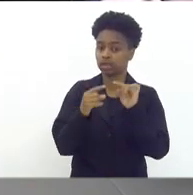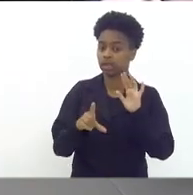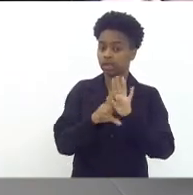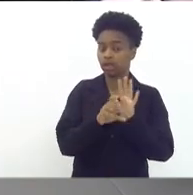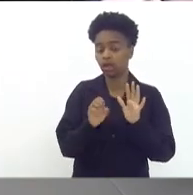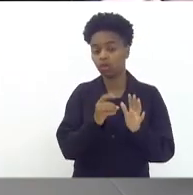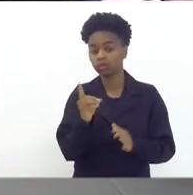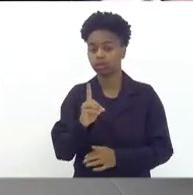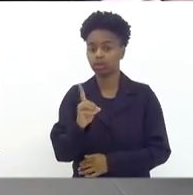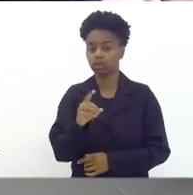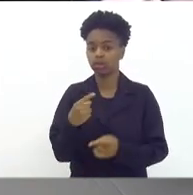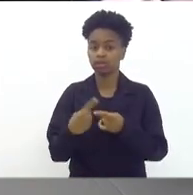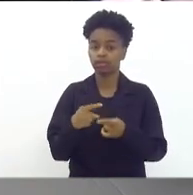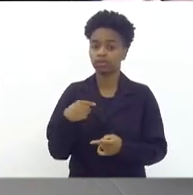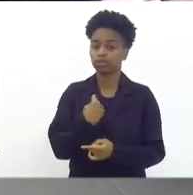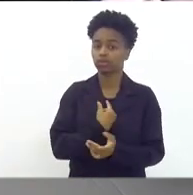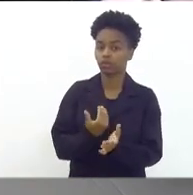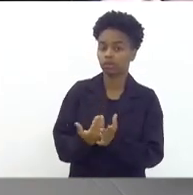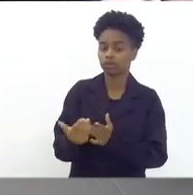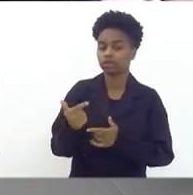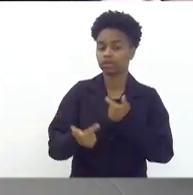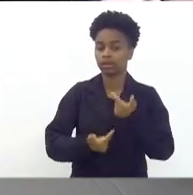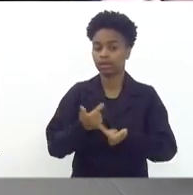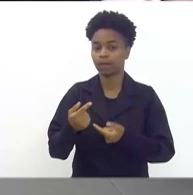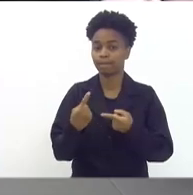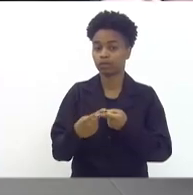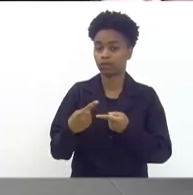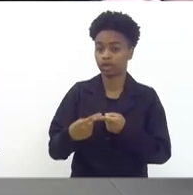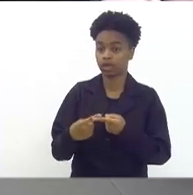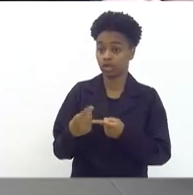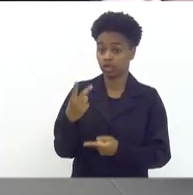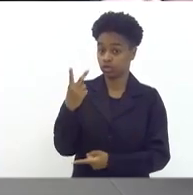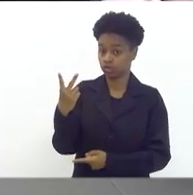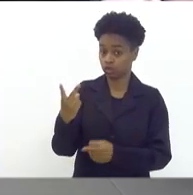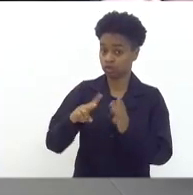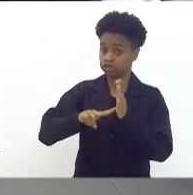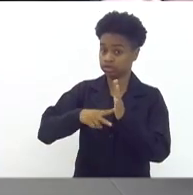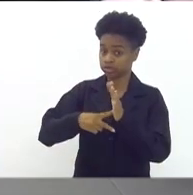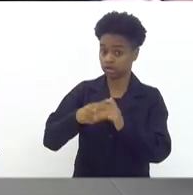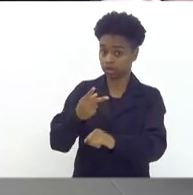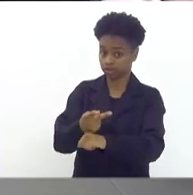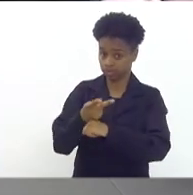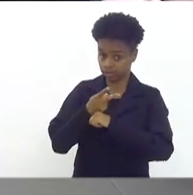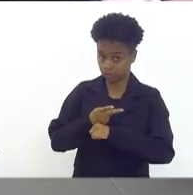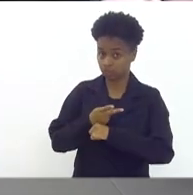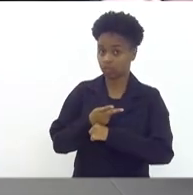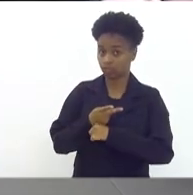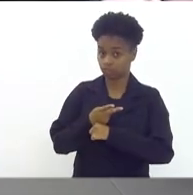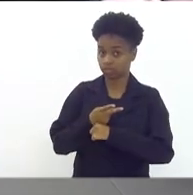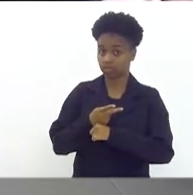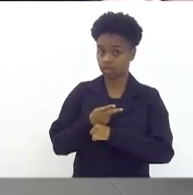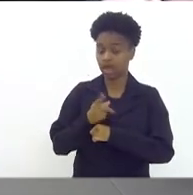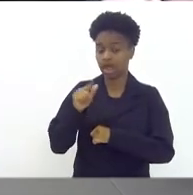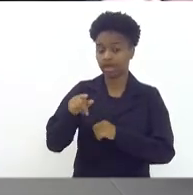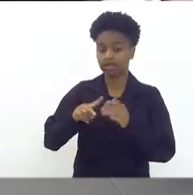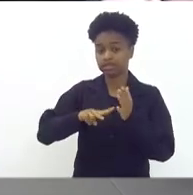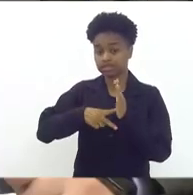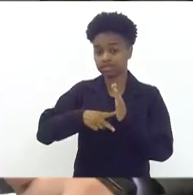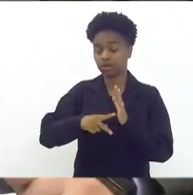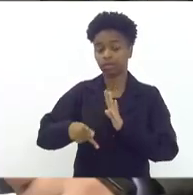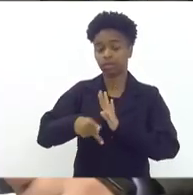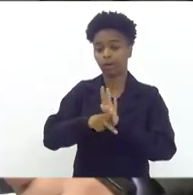só iniciou esse trabalho após provocado por dois sindicatos que tem Total legitimidade para isso que são os sindicatos dos